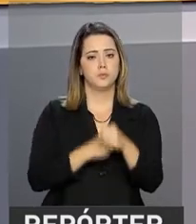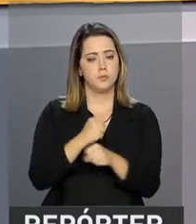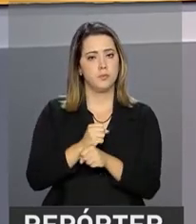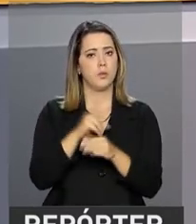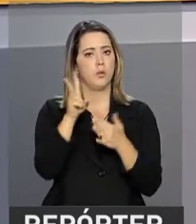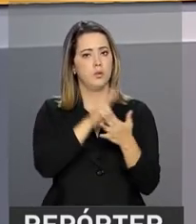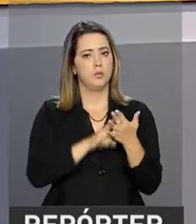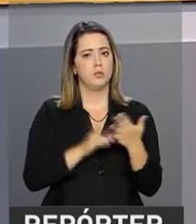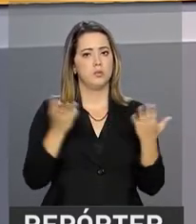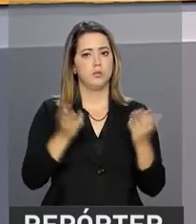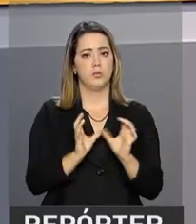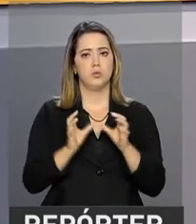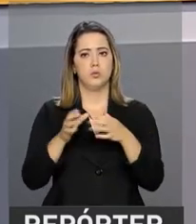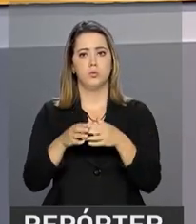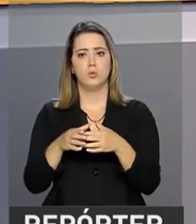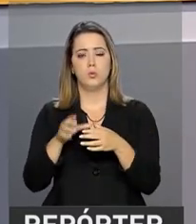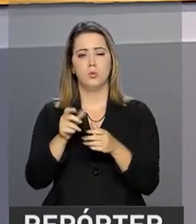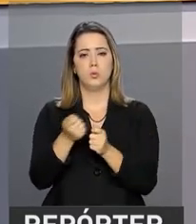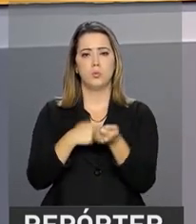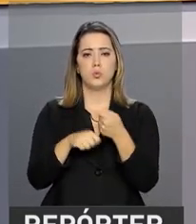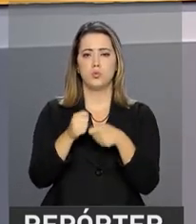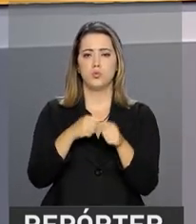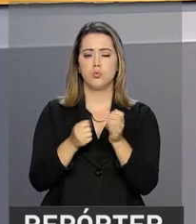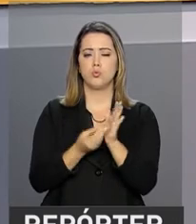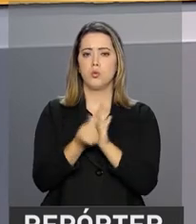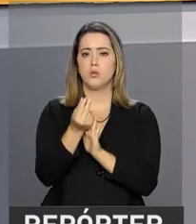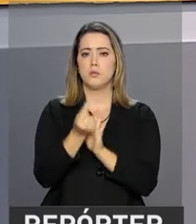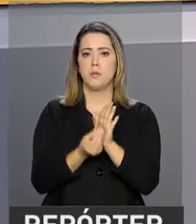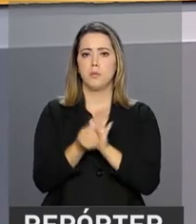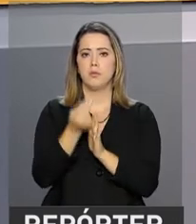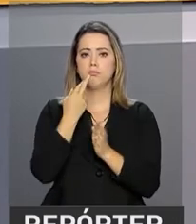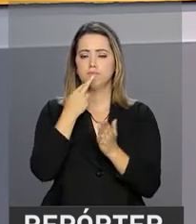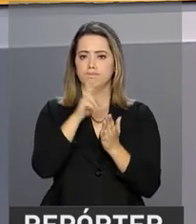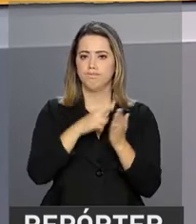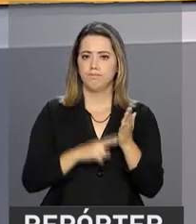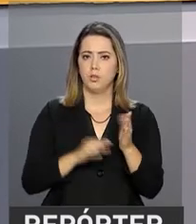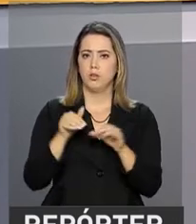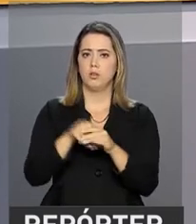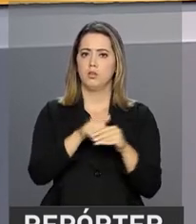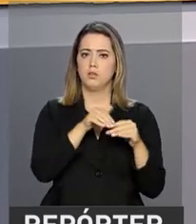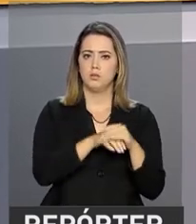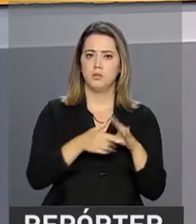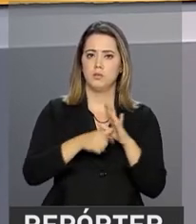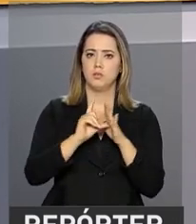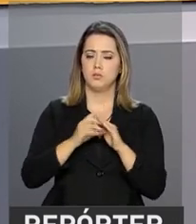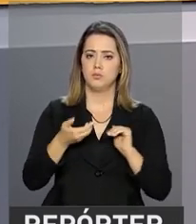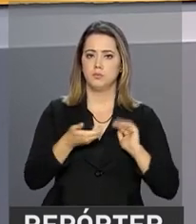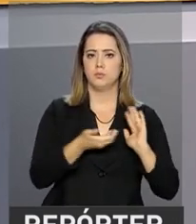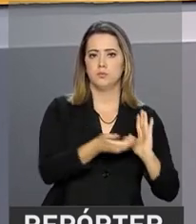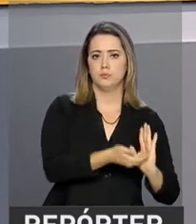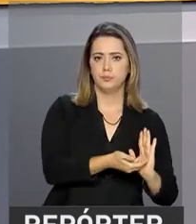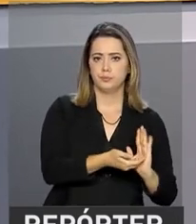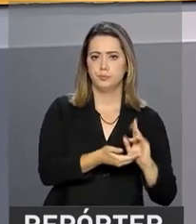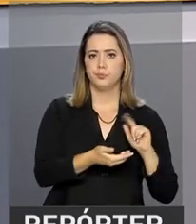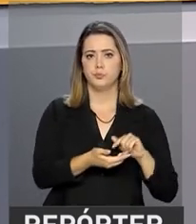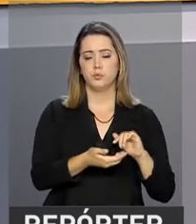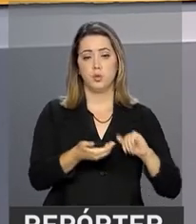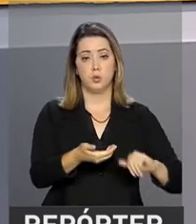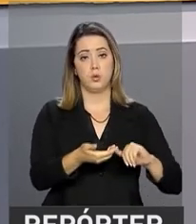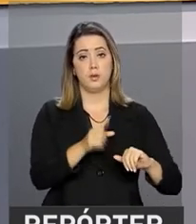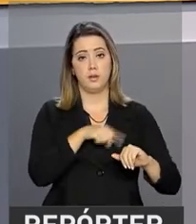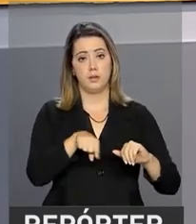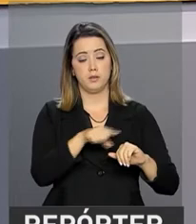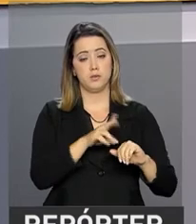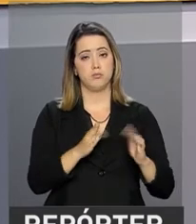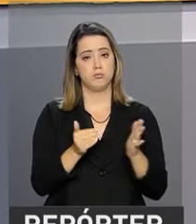texto seguirá agora para a Comissão Mista de Orçamento, onde será relatado e votado antes de ir para o plenário do Congresso, a última etapa